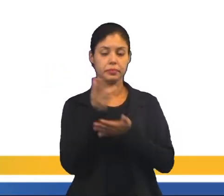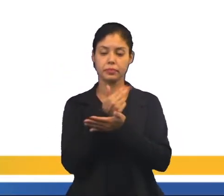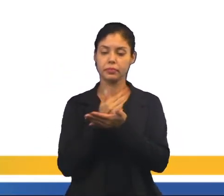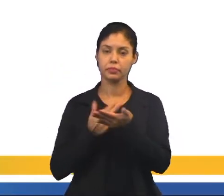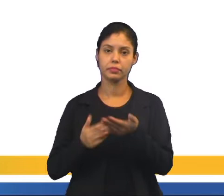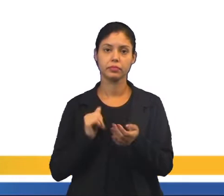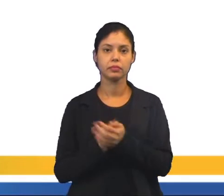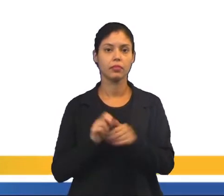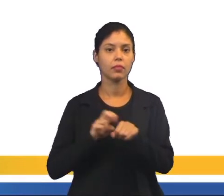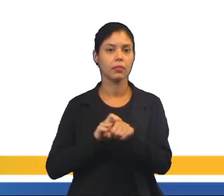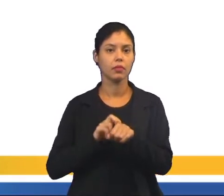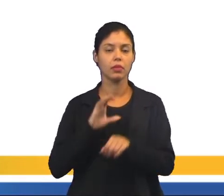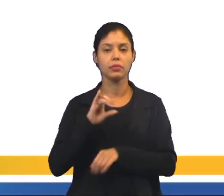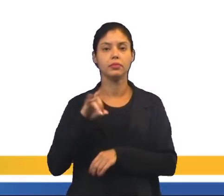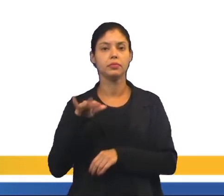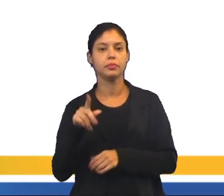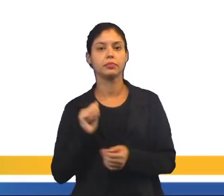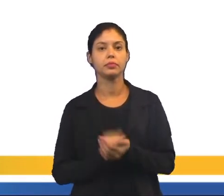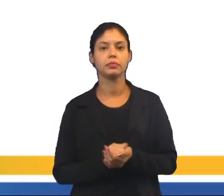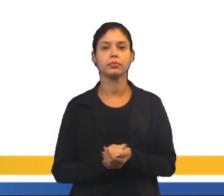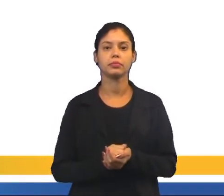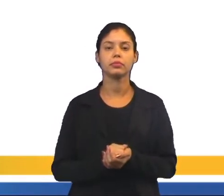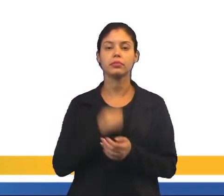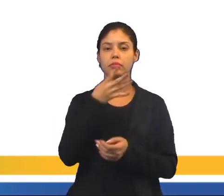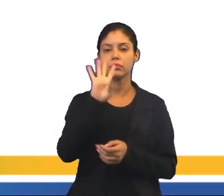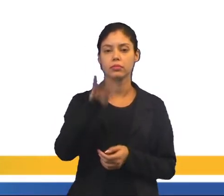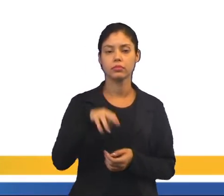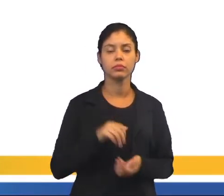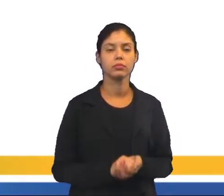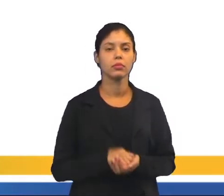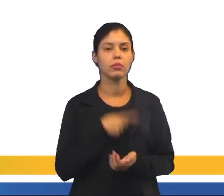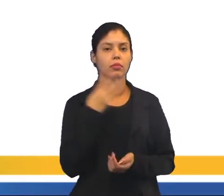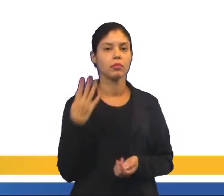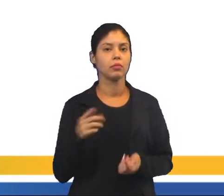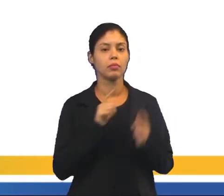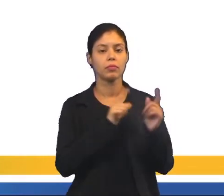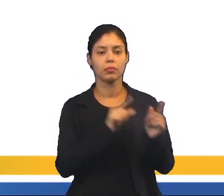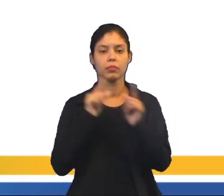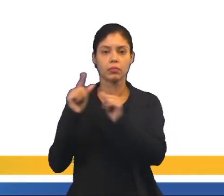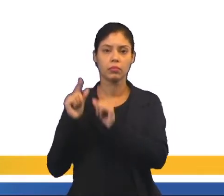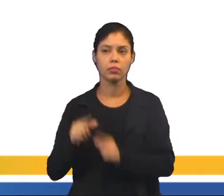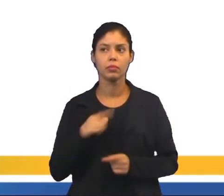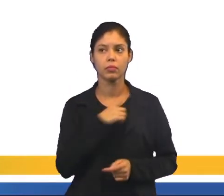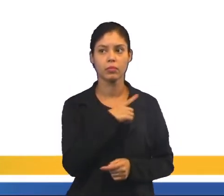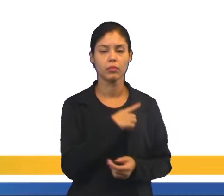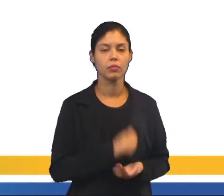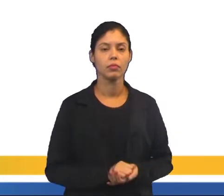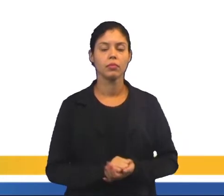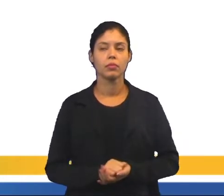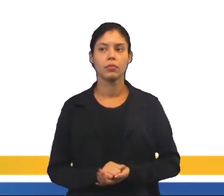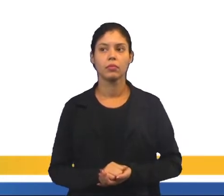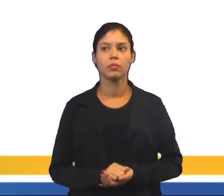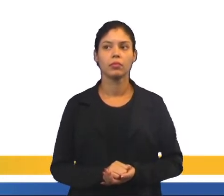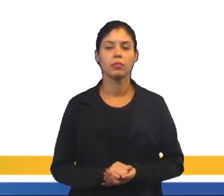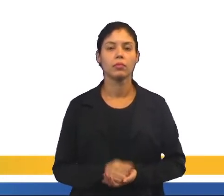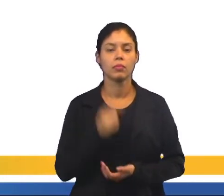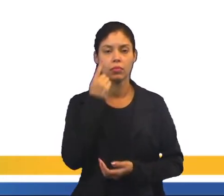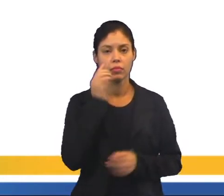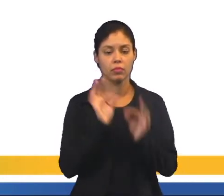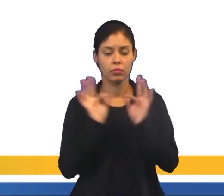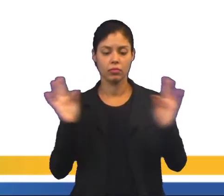em cinza na malha quadriculada. Observe quanto espaço elas estão ocupando, né? No